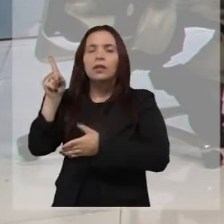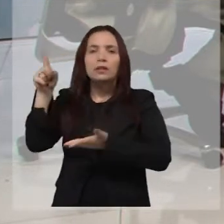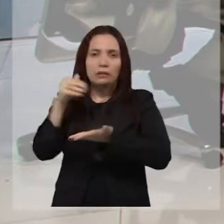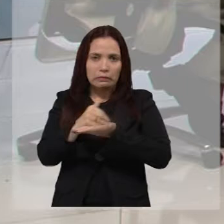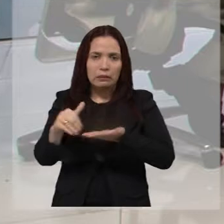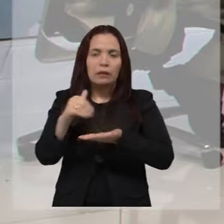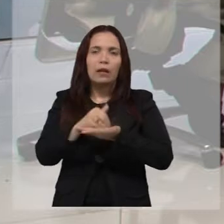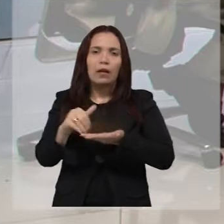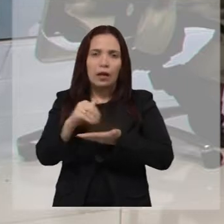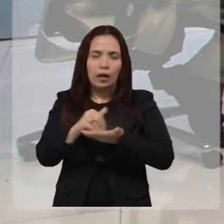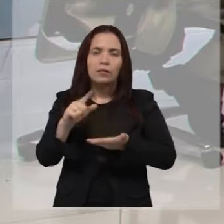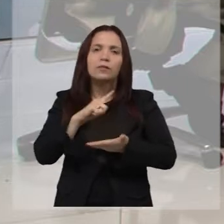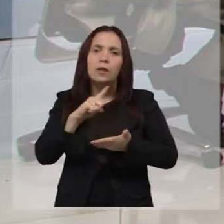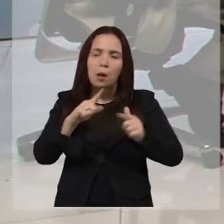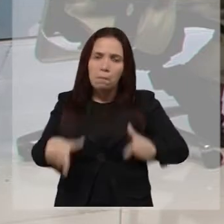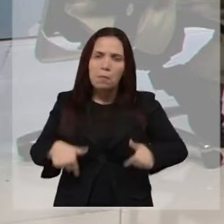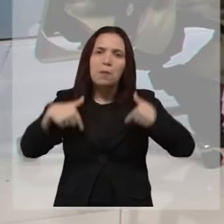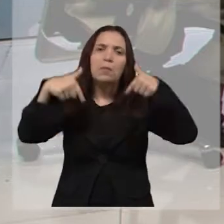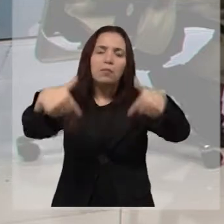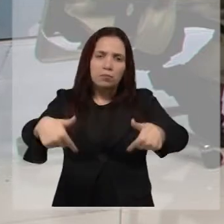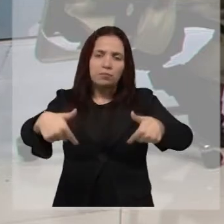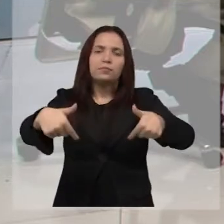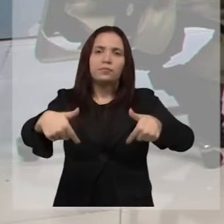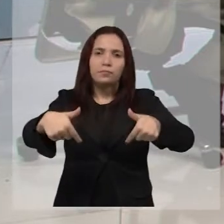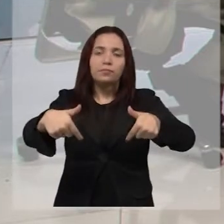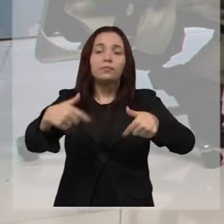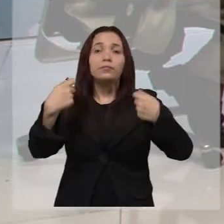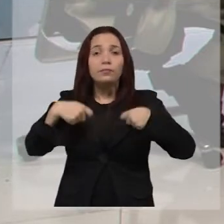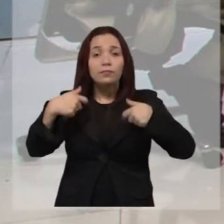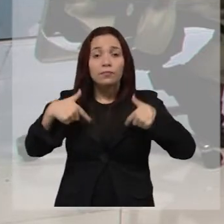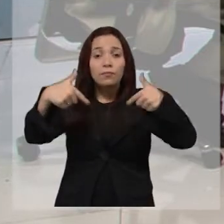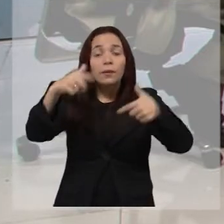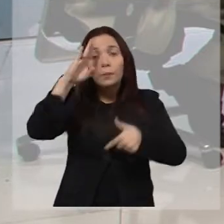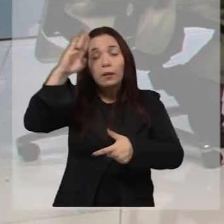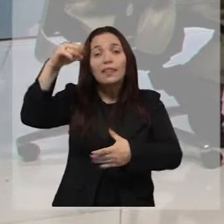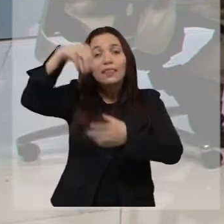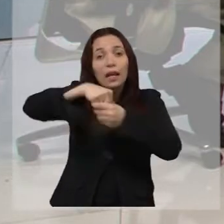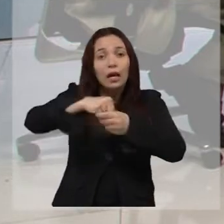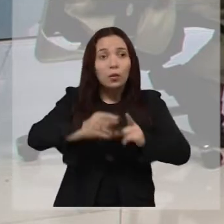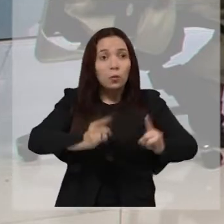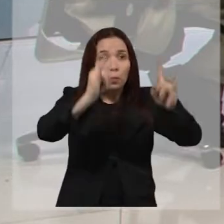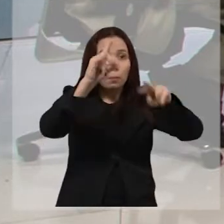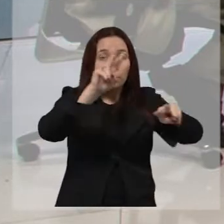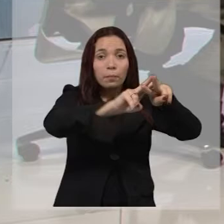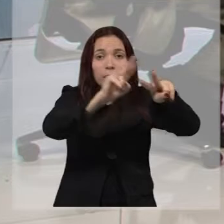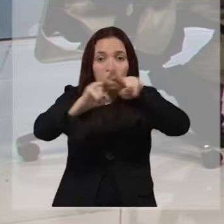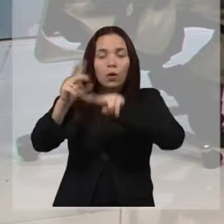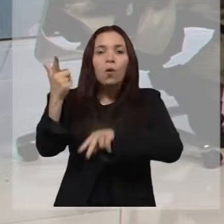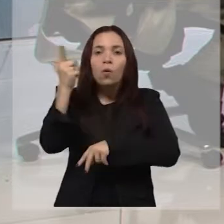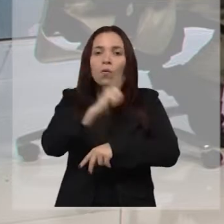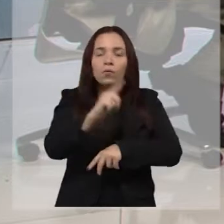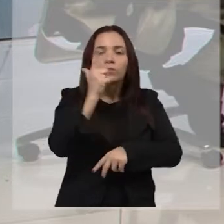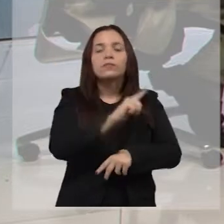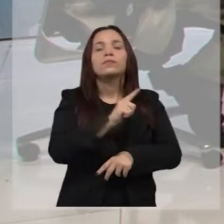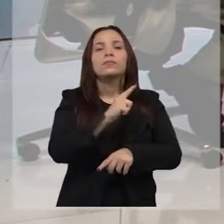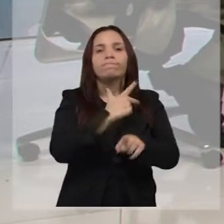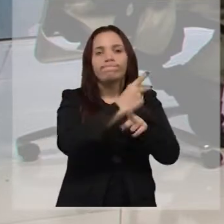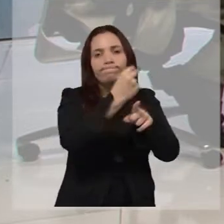secretário está num caminho de combate ao crime. E combatendo esse crime dentro das unidades prisionais, ele consegue sim. E